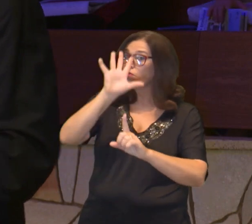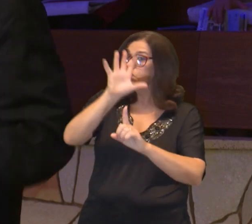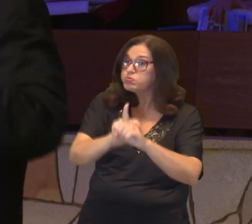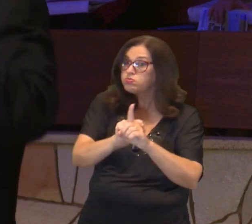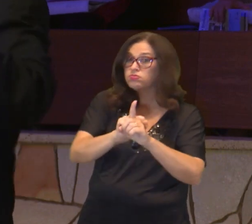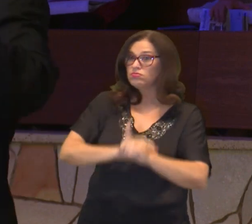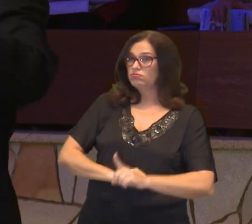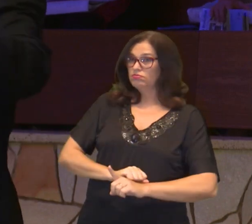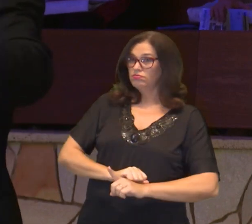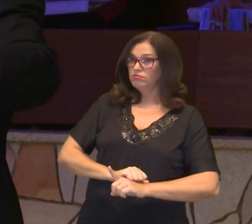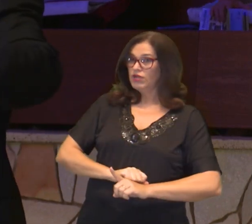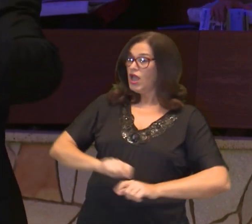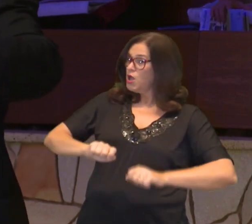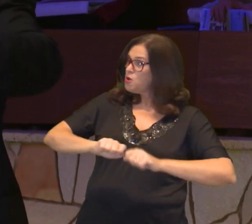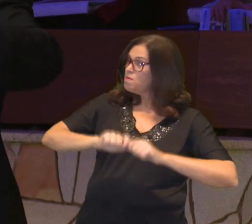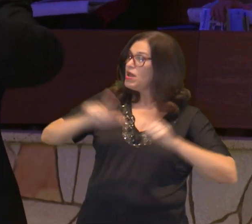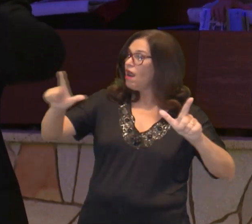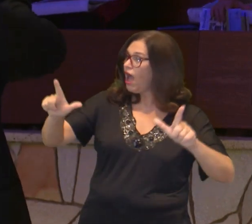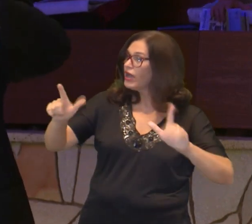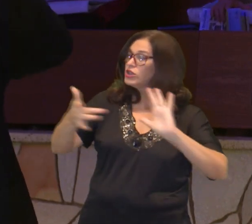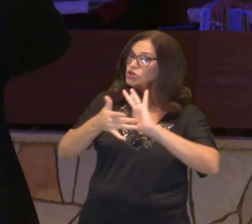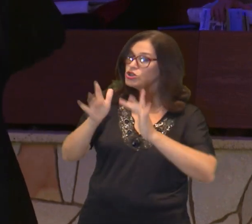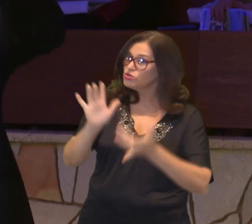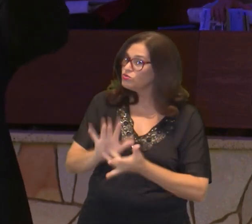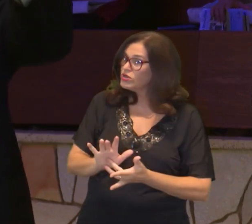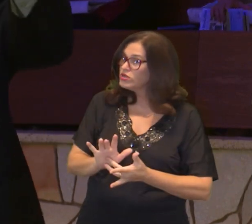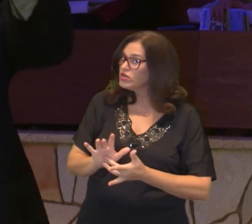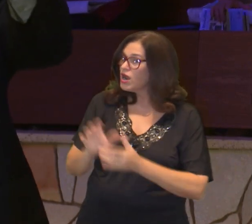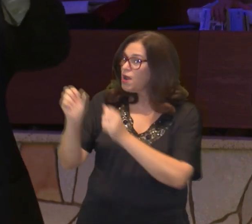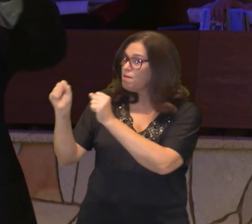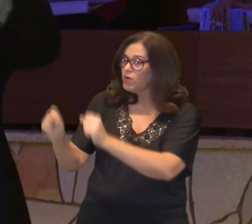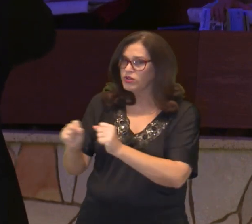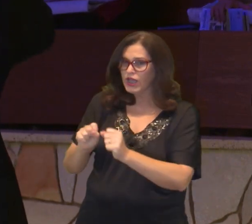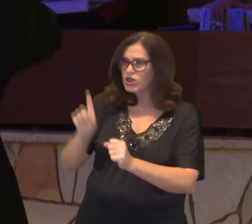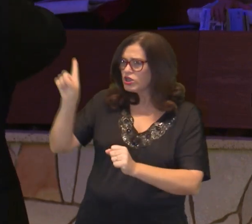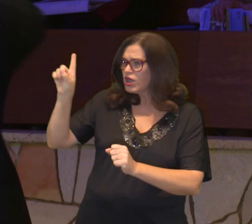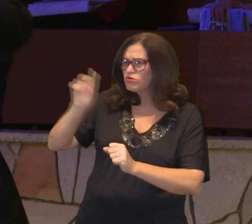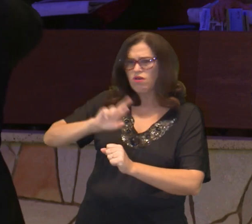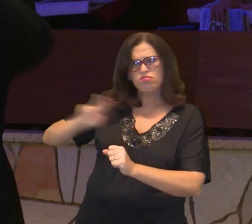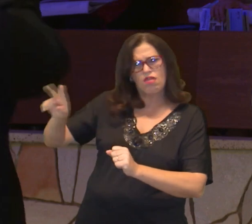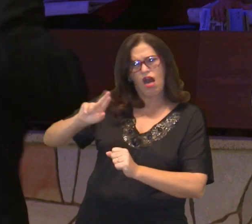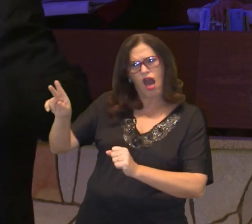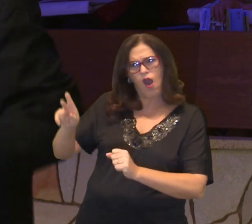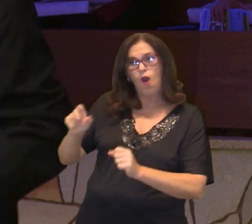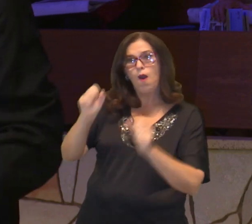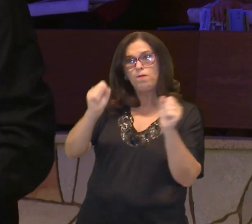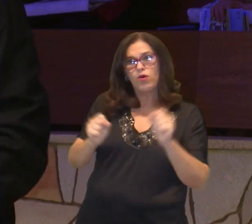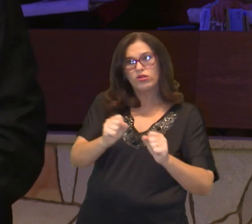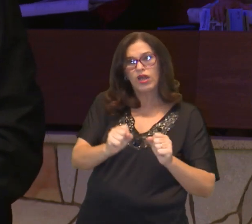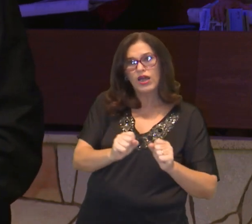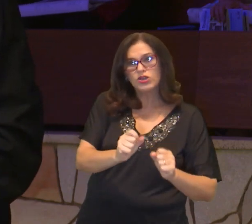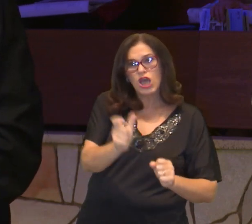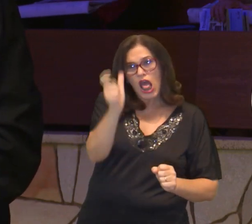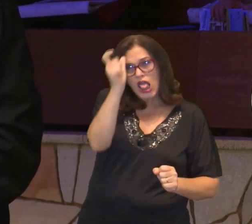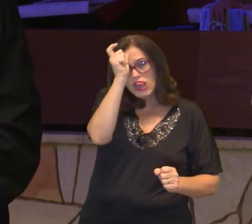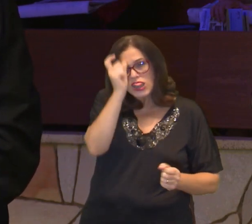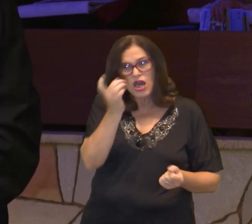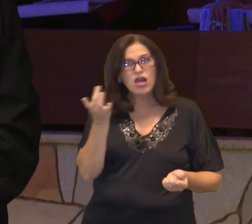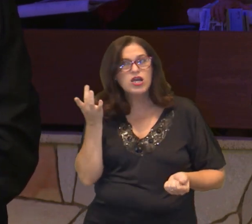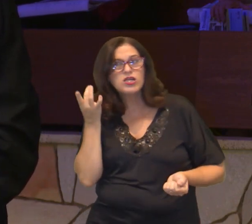que os milagres que ele fazia não era pelo poder de Deus, mas pelo poder de Satanás.